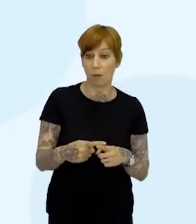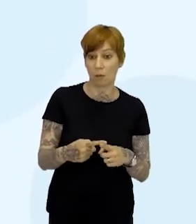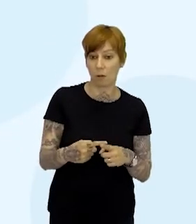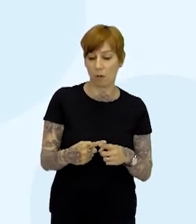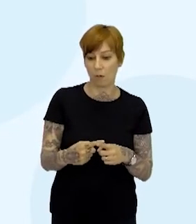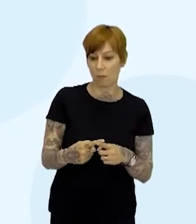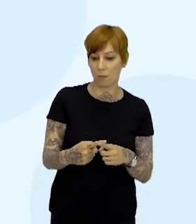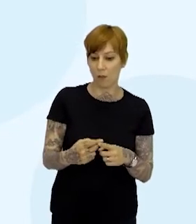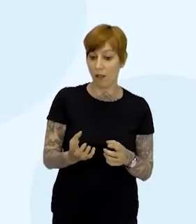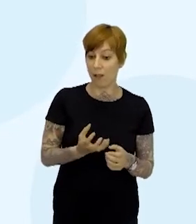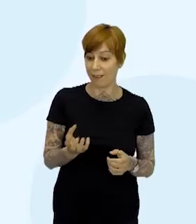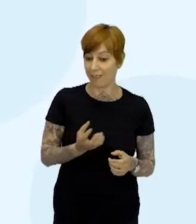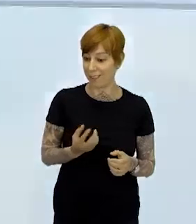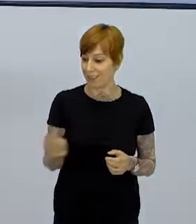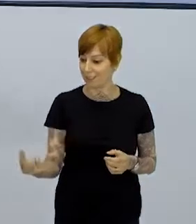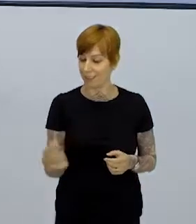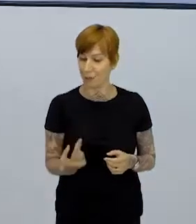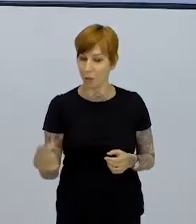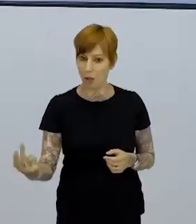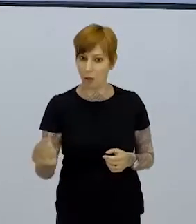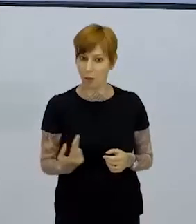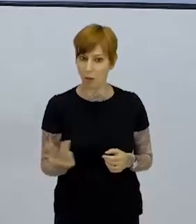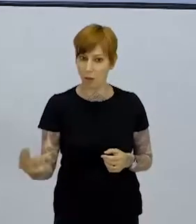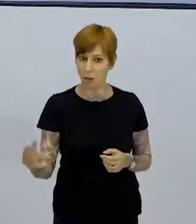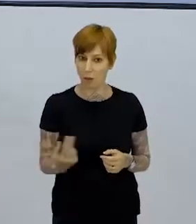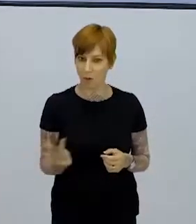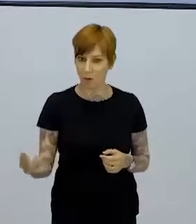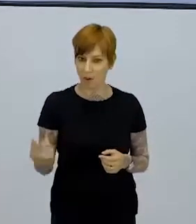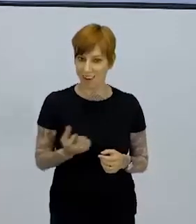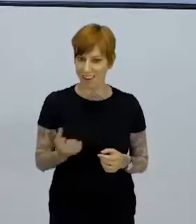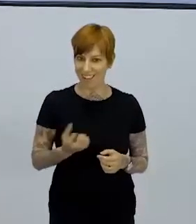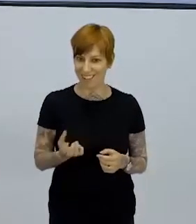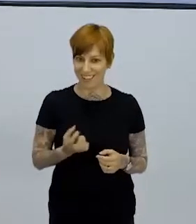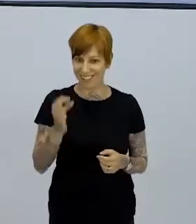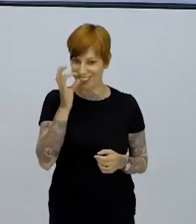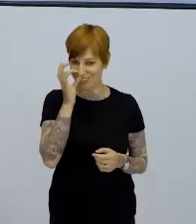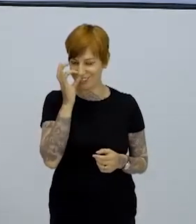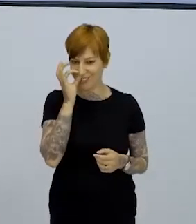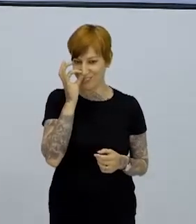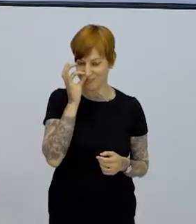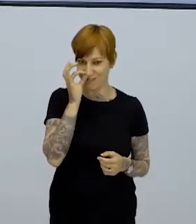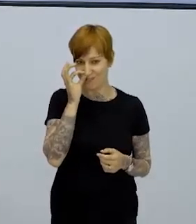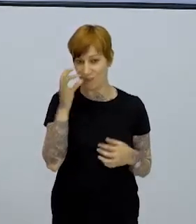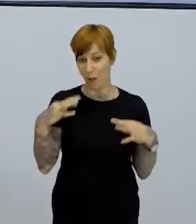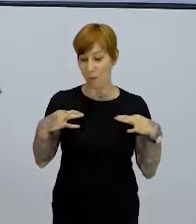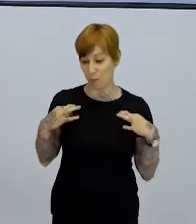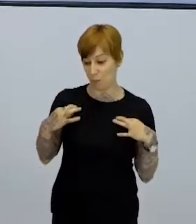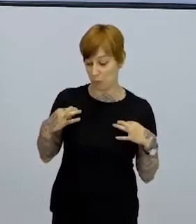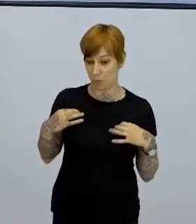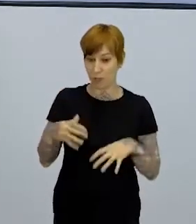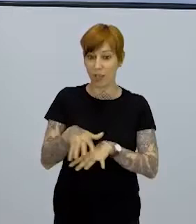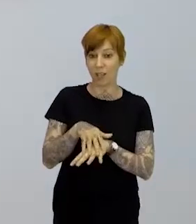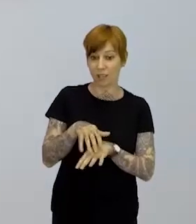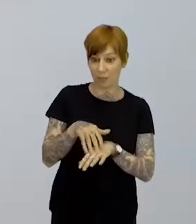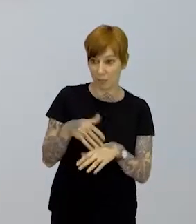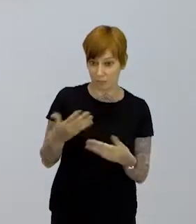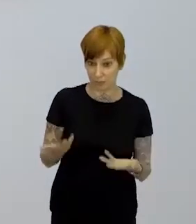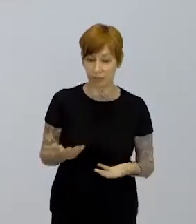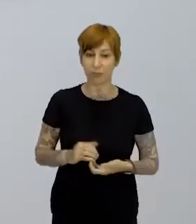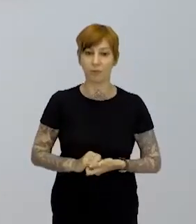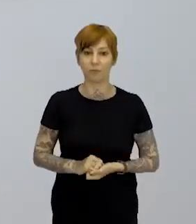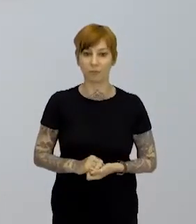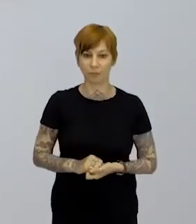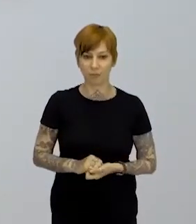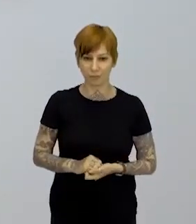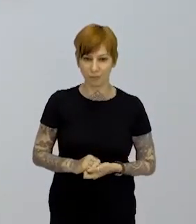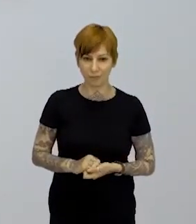usar a mesma brusinha. Eu quero comprar o mesmo Pilce. Eu quero usar a brusinha, o sapatinho igual. É isso. E esse ponto, né,